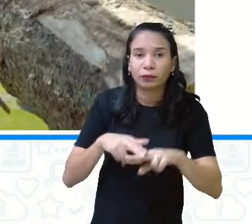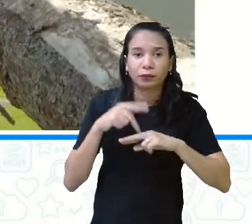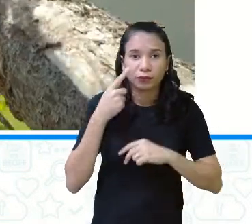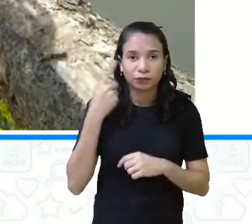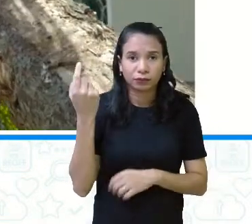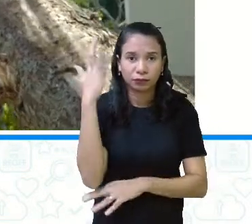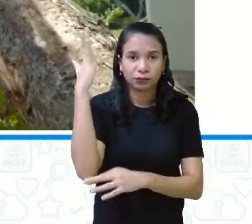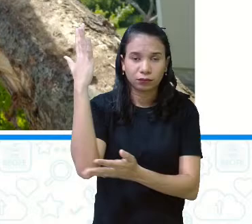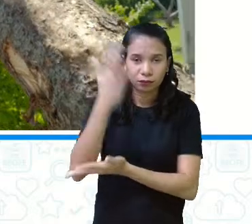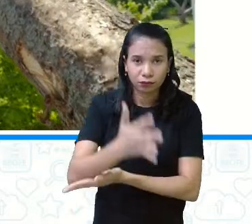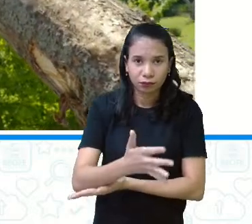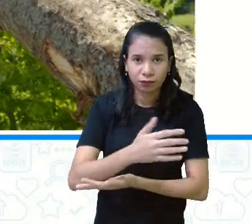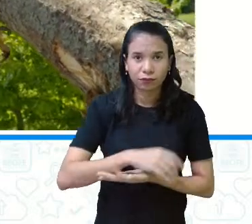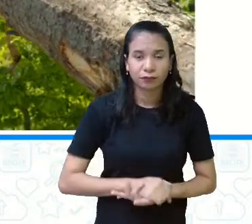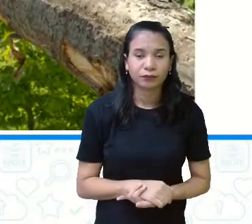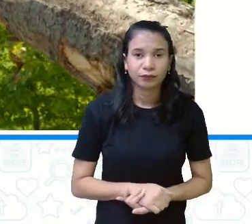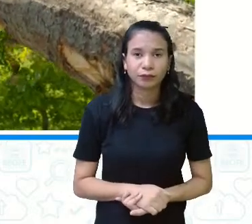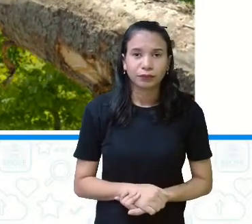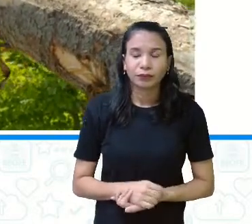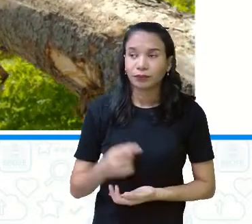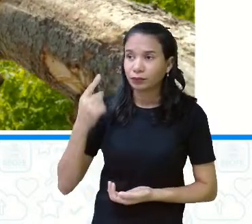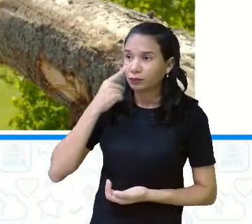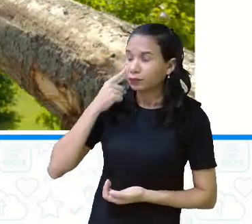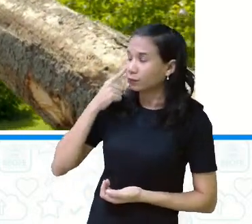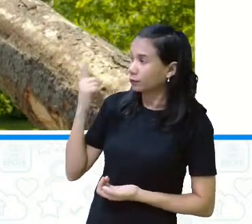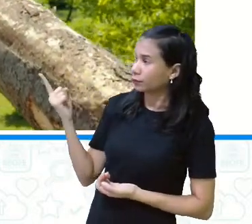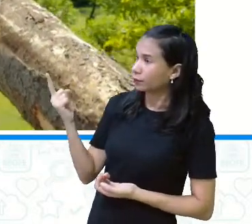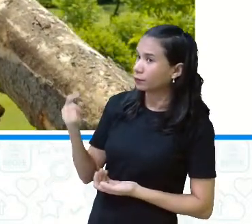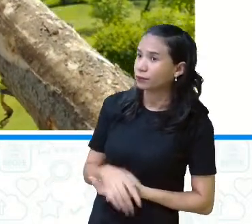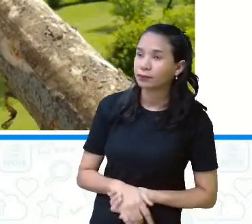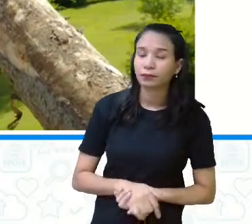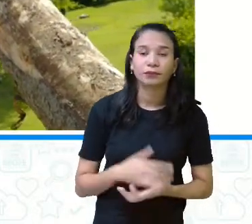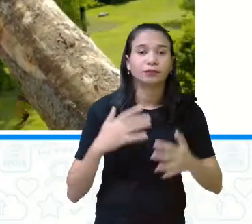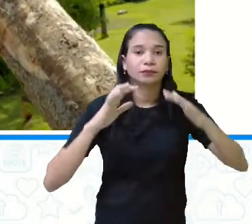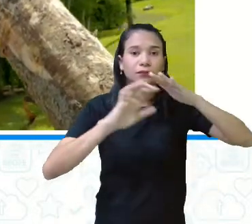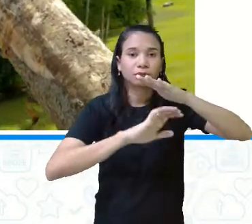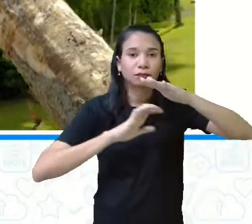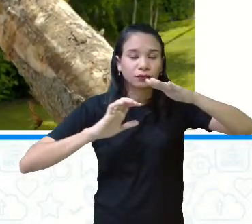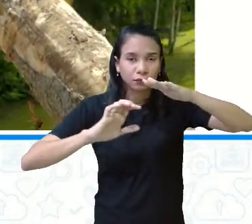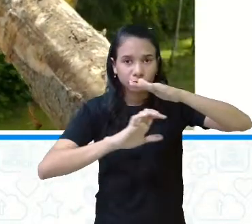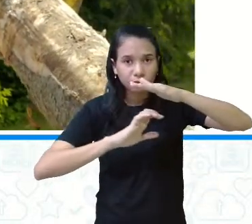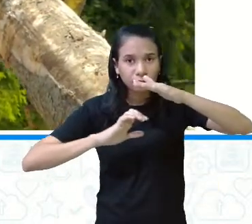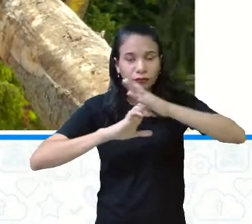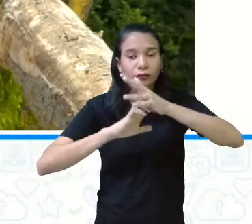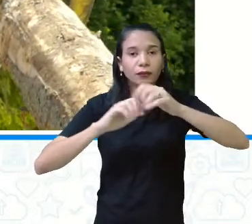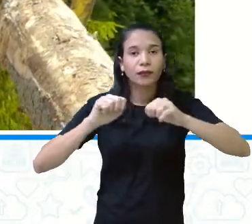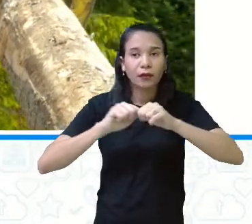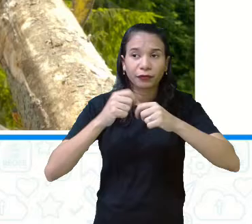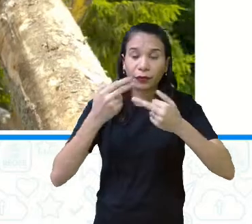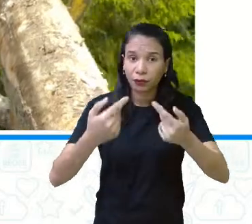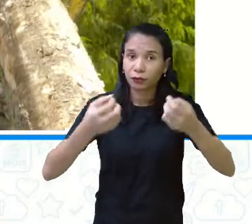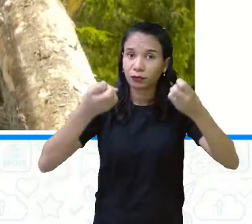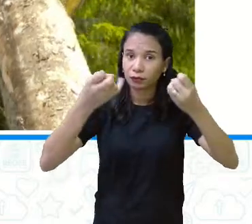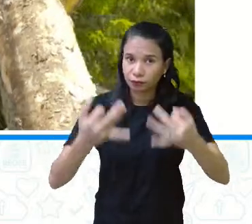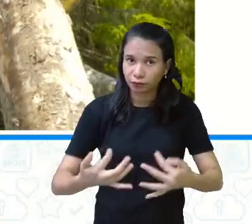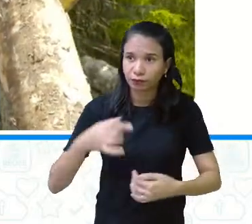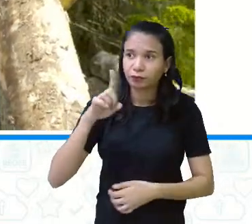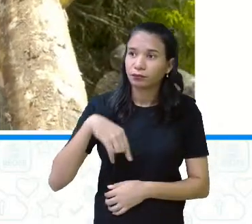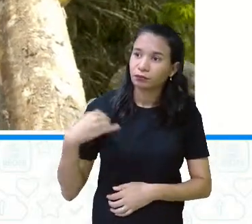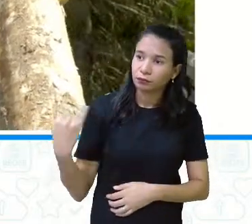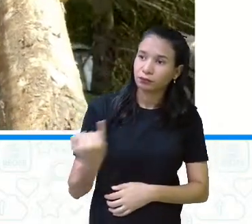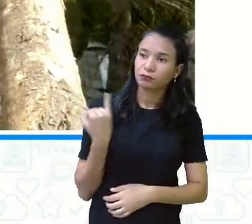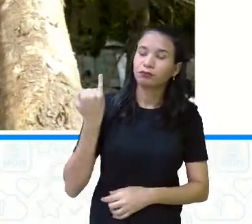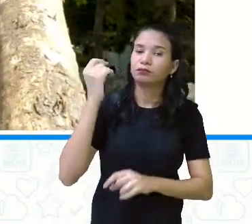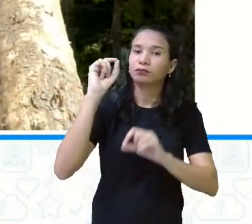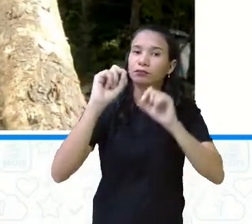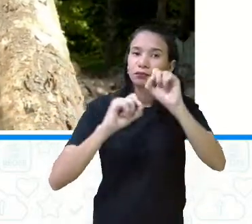do desmatamento. Olha aí, as empresas fazendo, como eu disse, não é? É